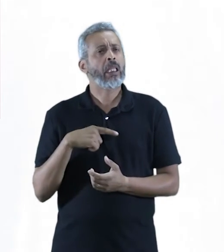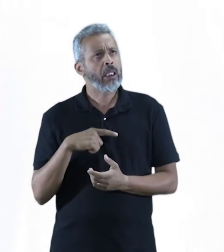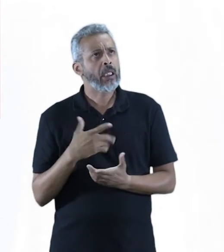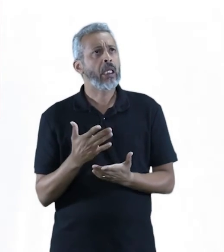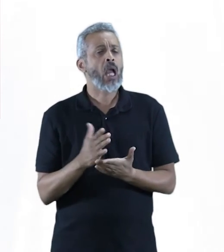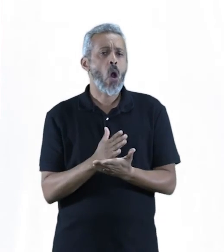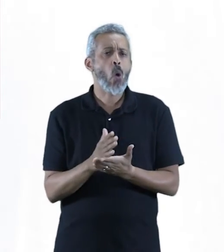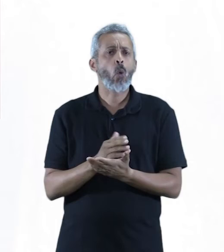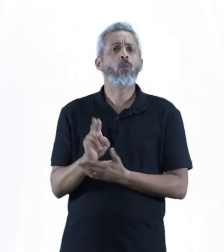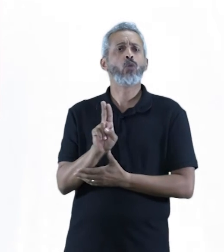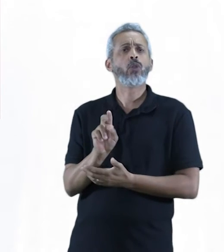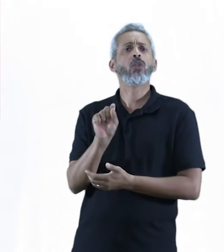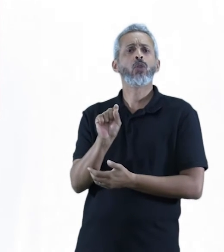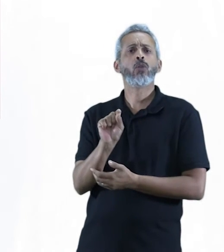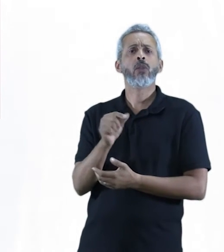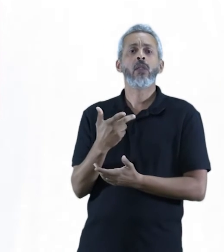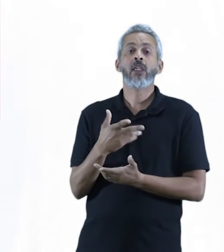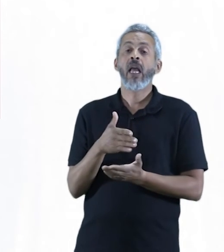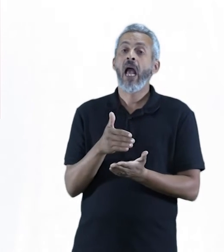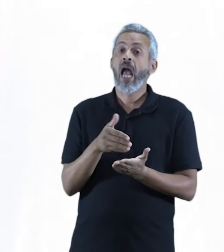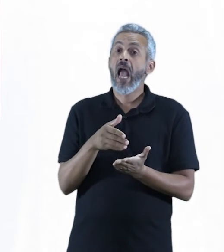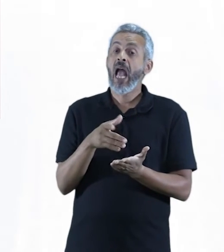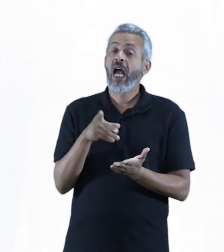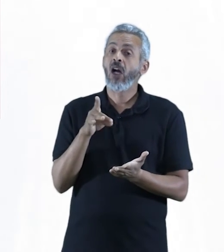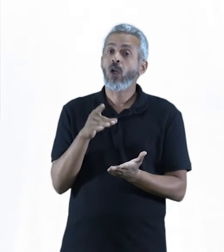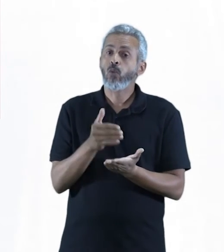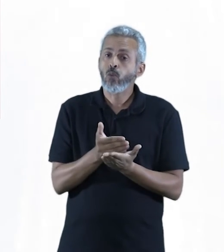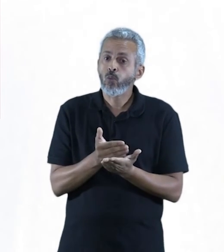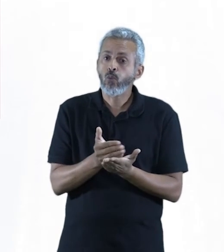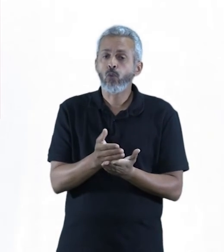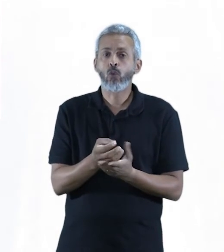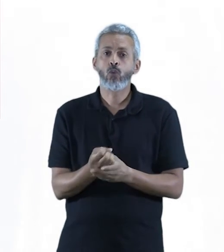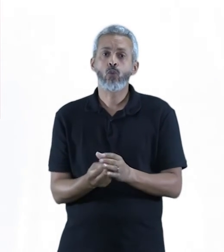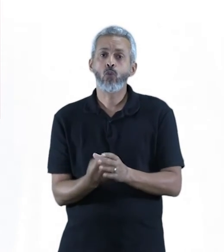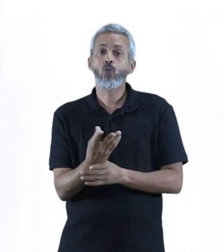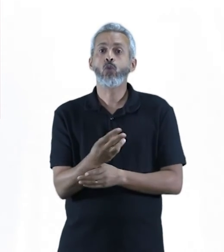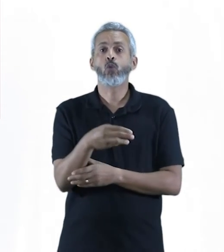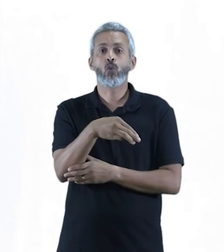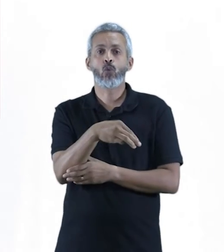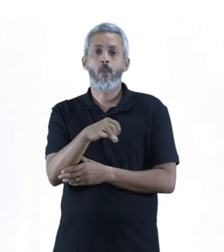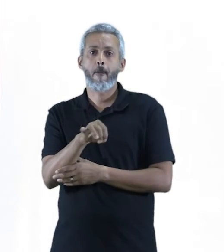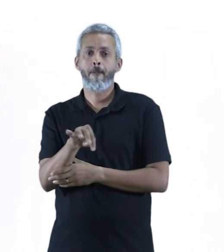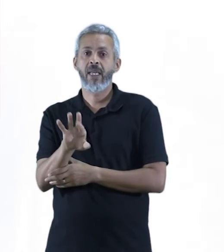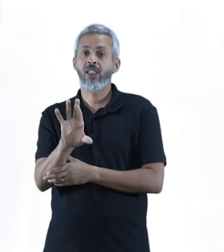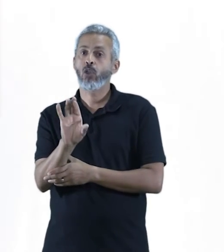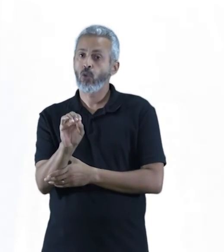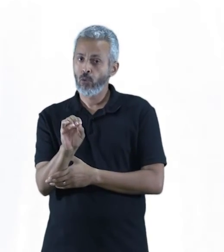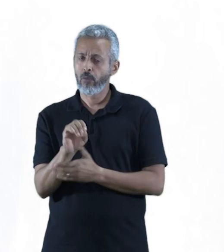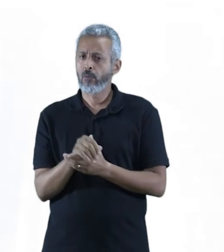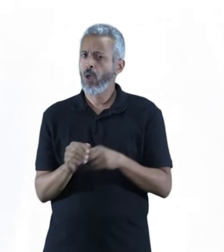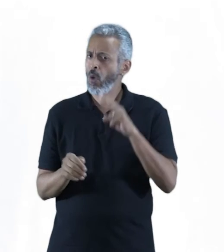Existem algumas unidades que são originadas do metro. Observem.